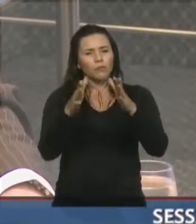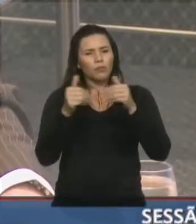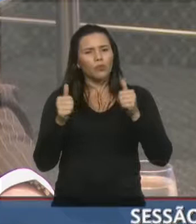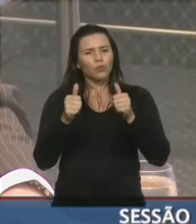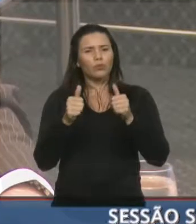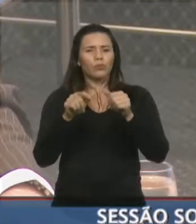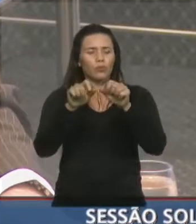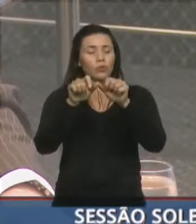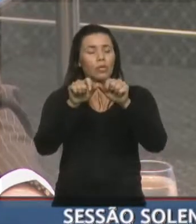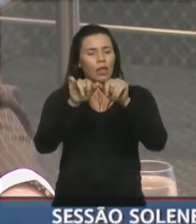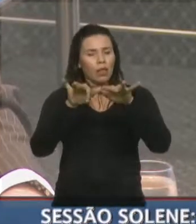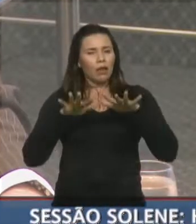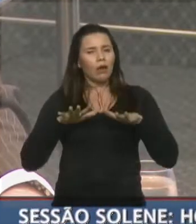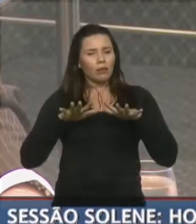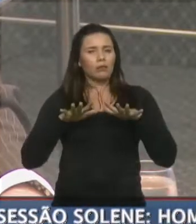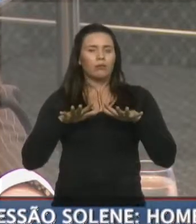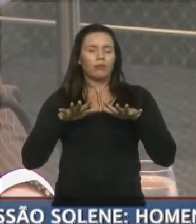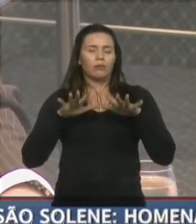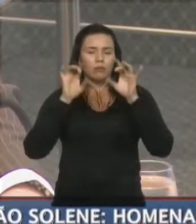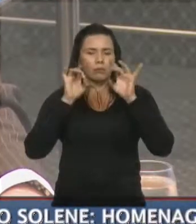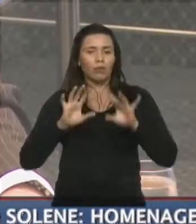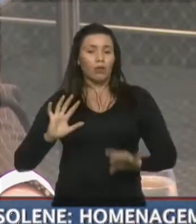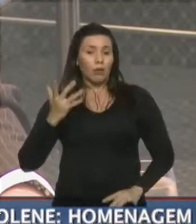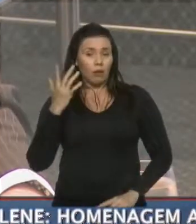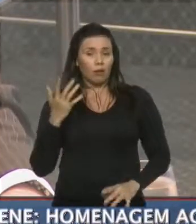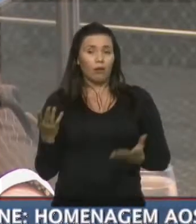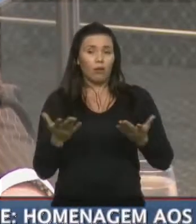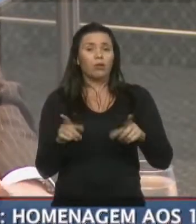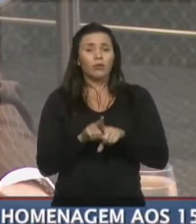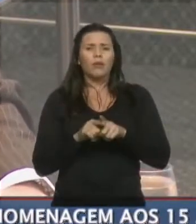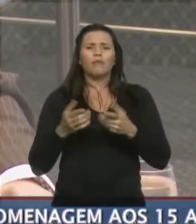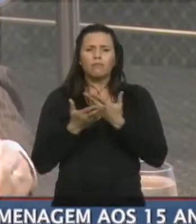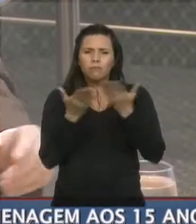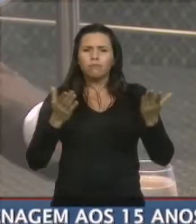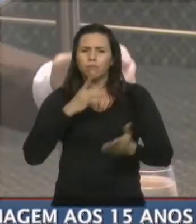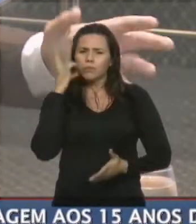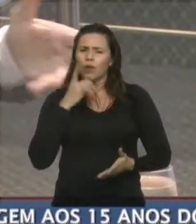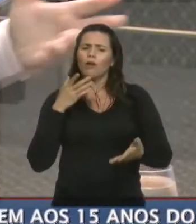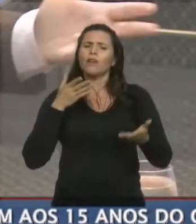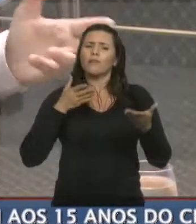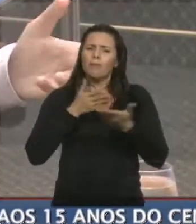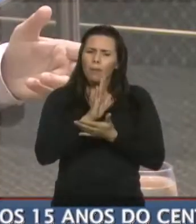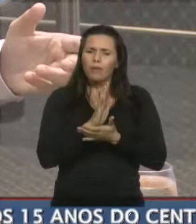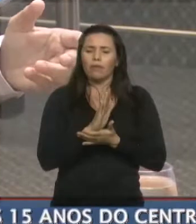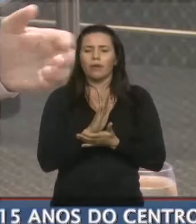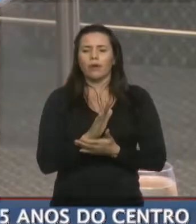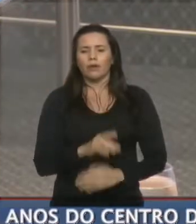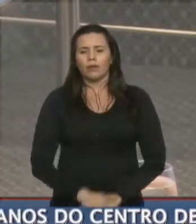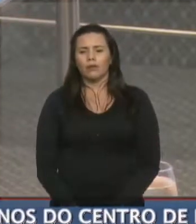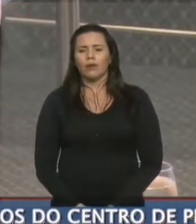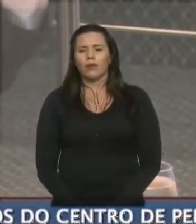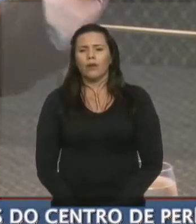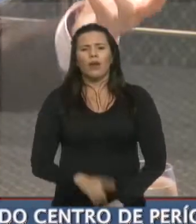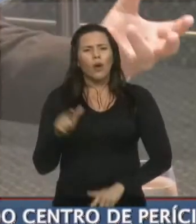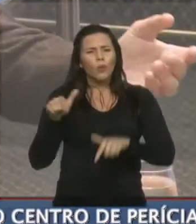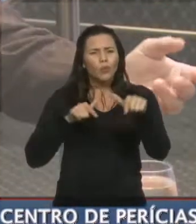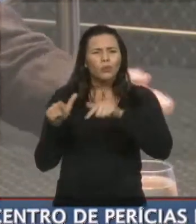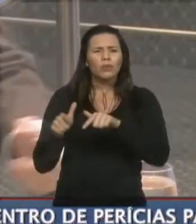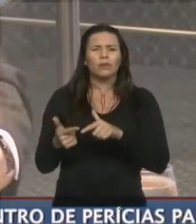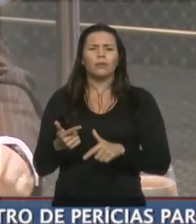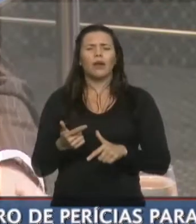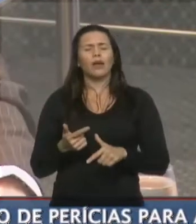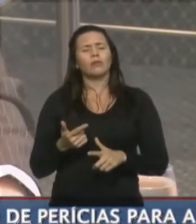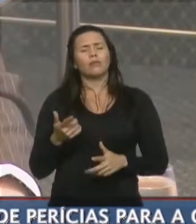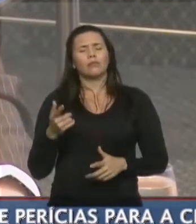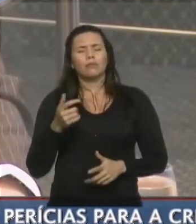silencioso. Né, nós sabemos disso. Só sabe quem está ligado a ele. Ele não vira notícia.